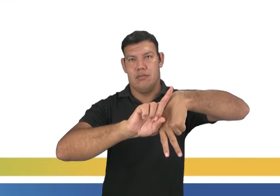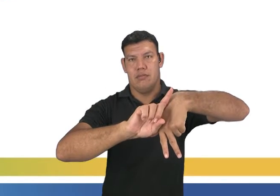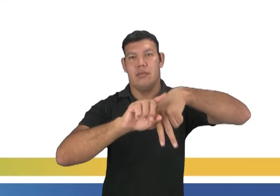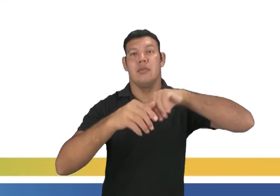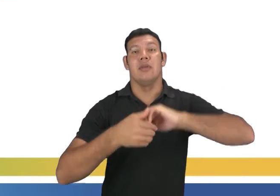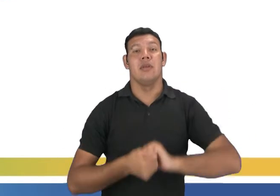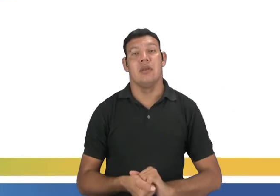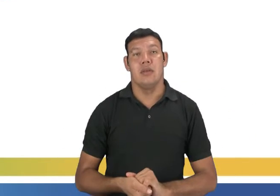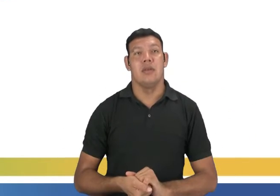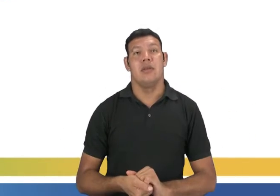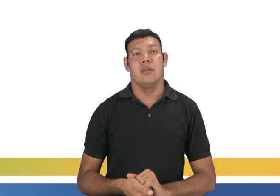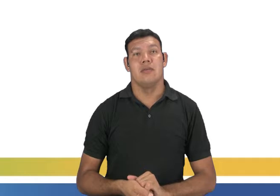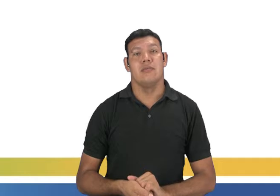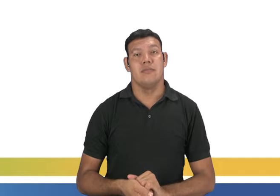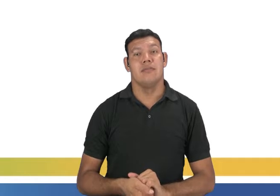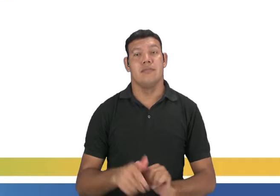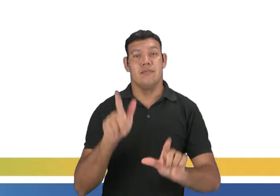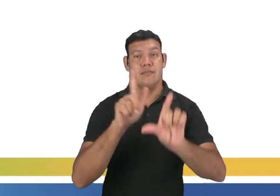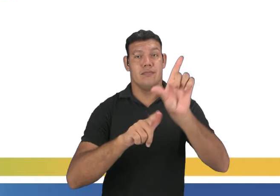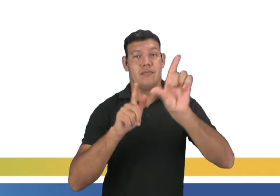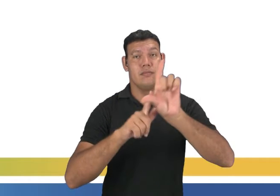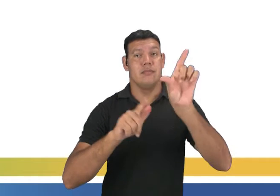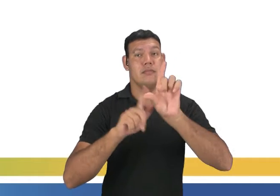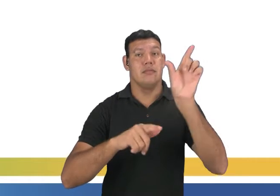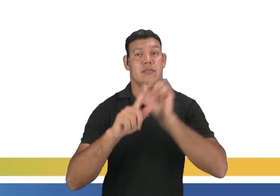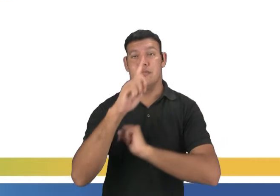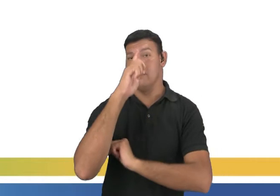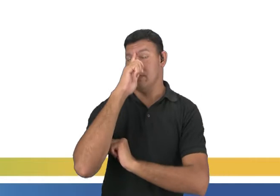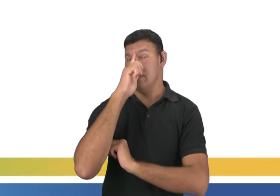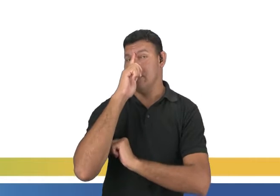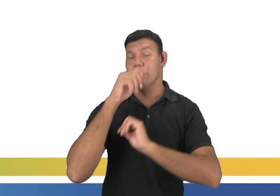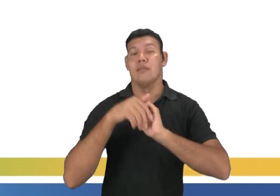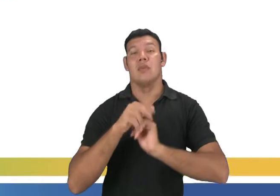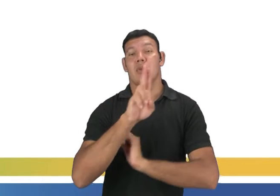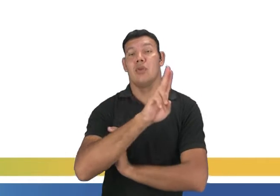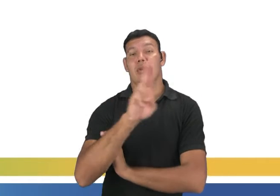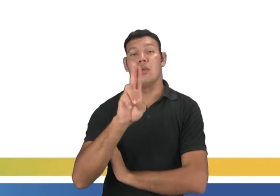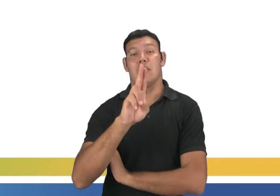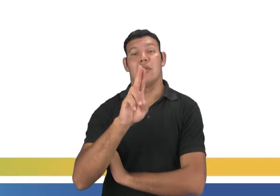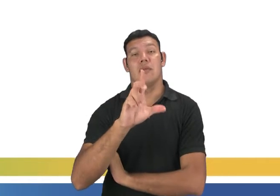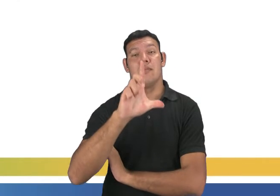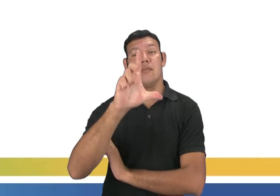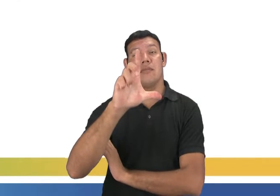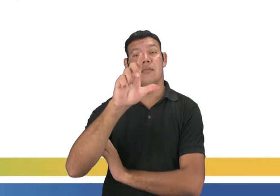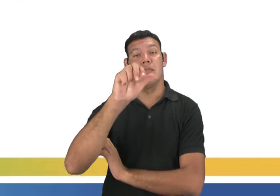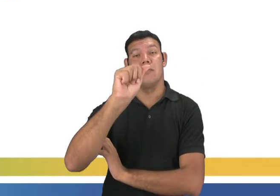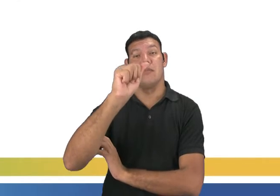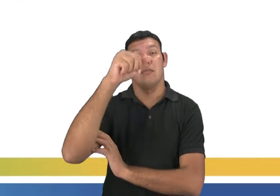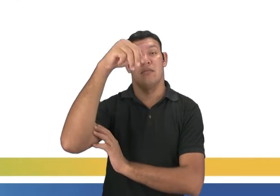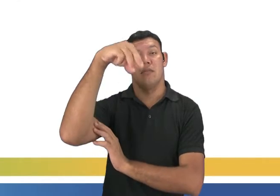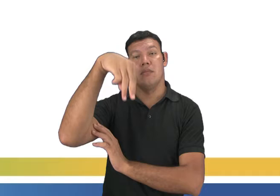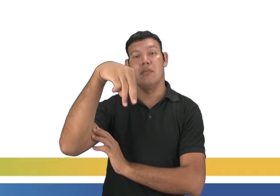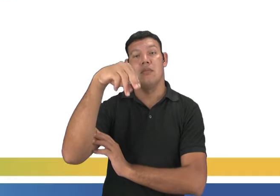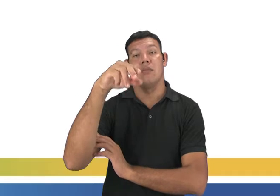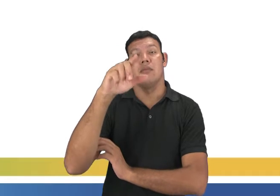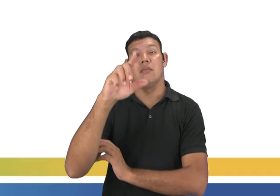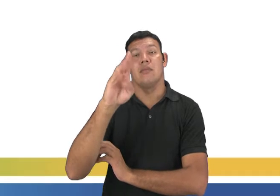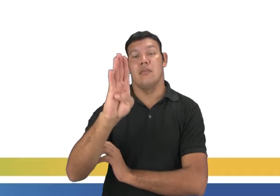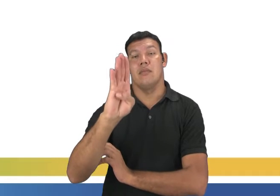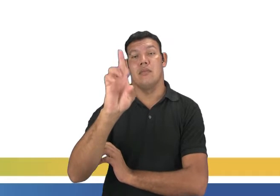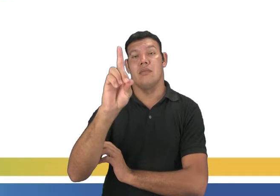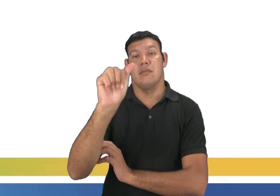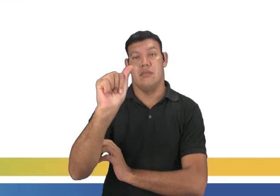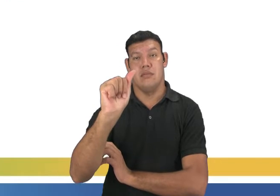de cabeça para baixo, mas é uma letra grega chamada lambda. E o lambda representa